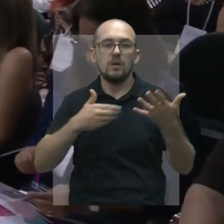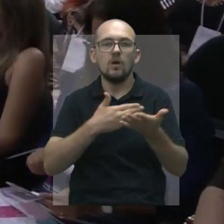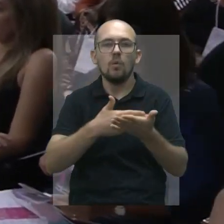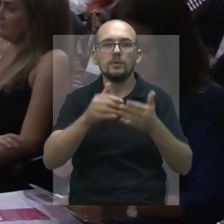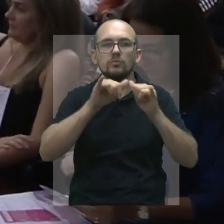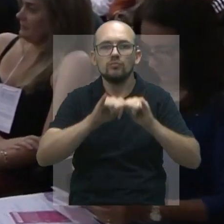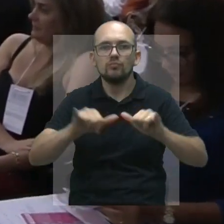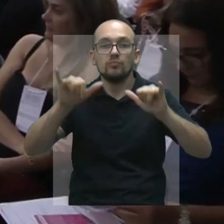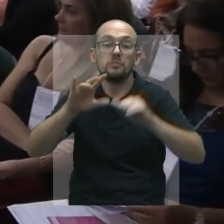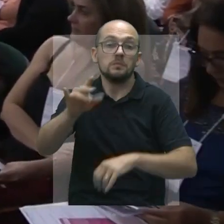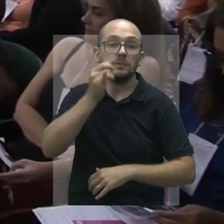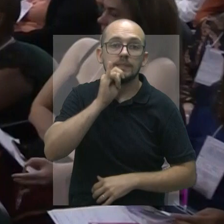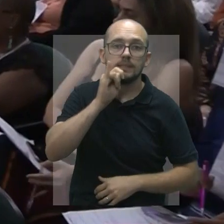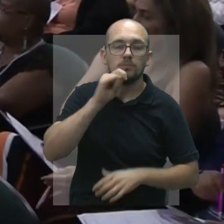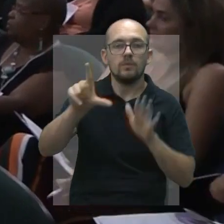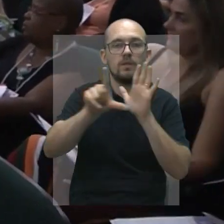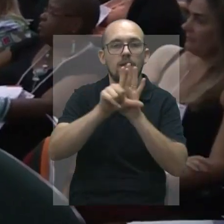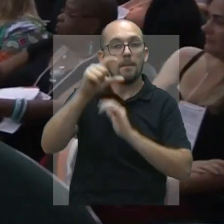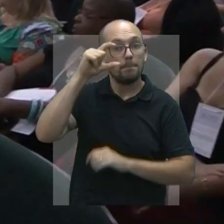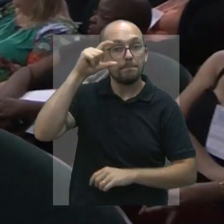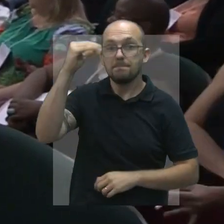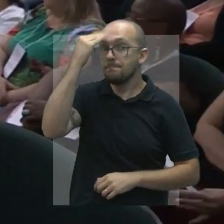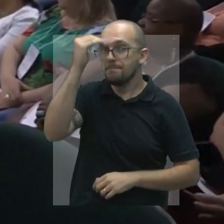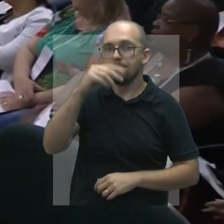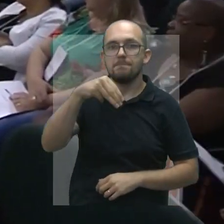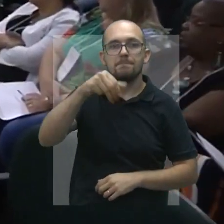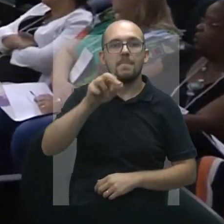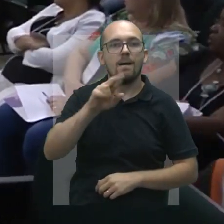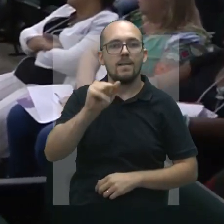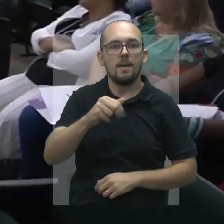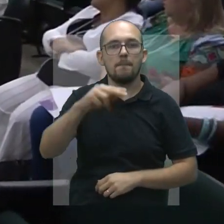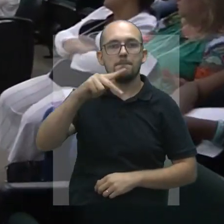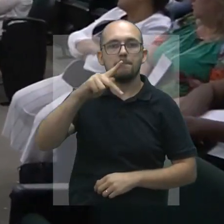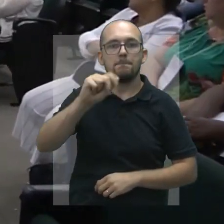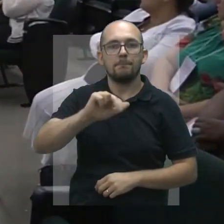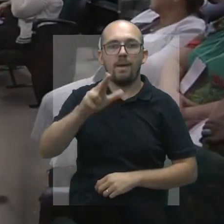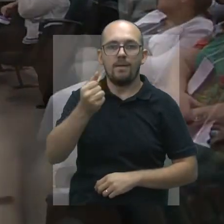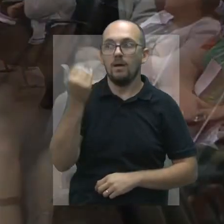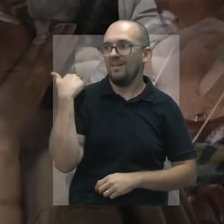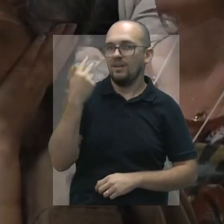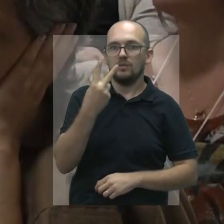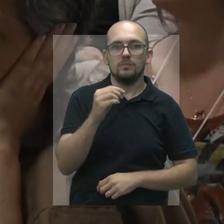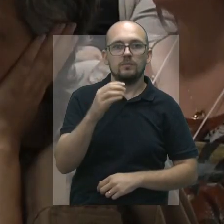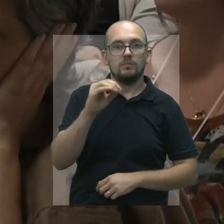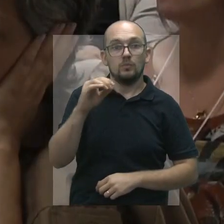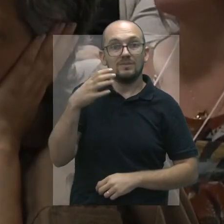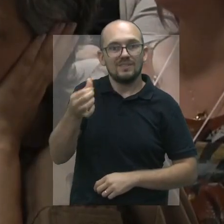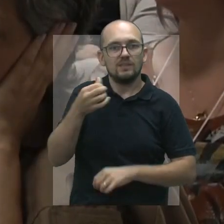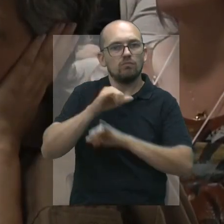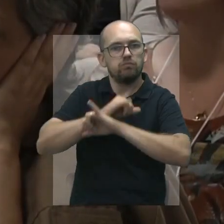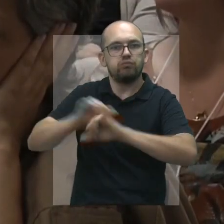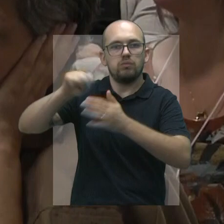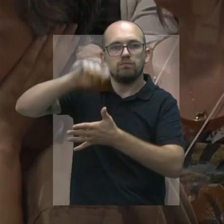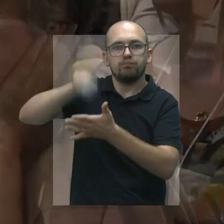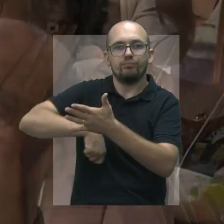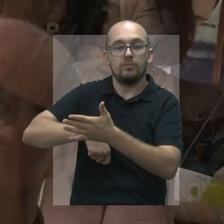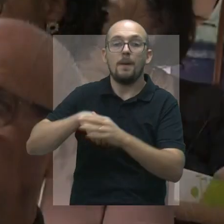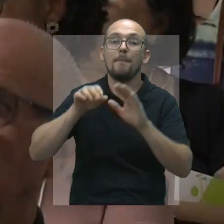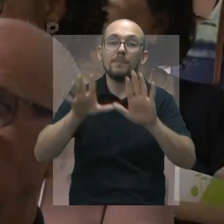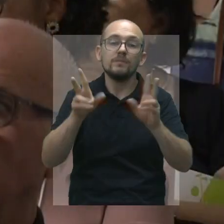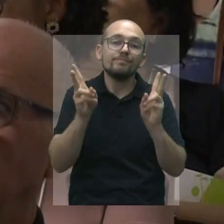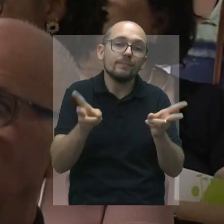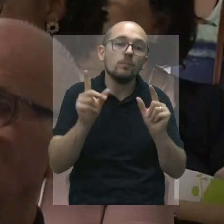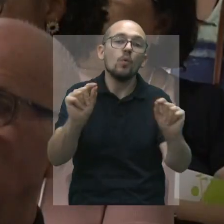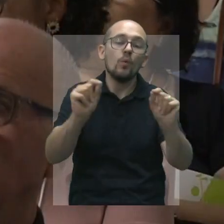Lei Maria da Penha, sancionada em 2006. Mas mesmo assim, de acordo com o mapa da violência, o Brasil